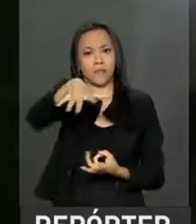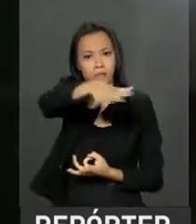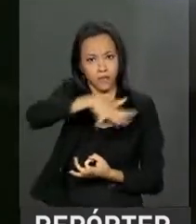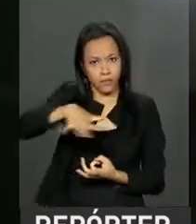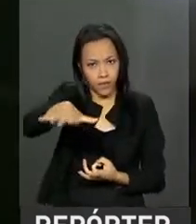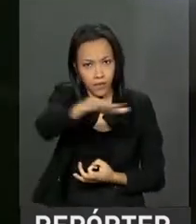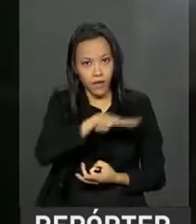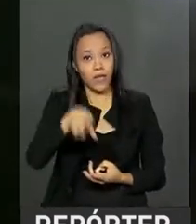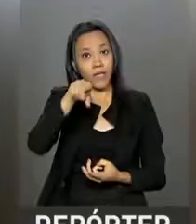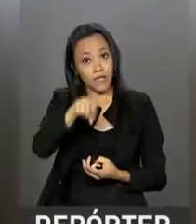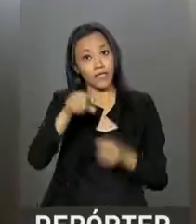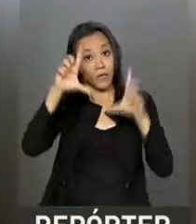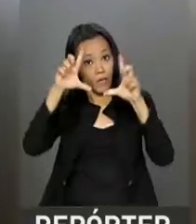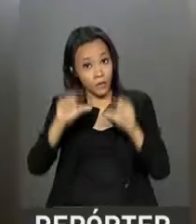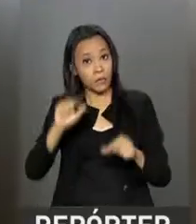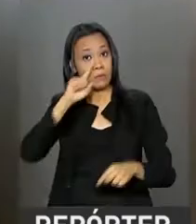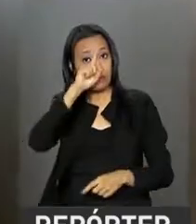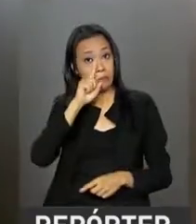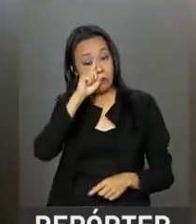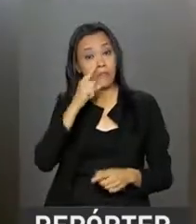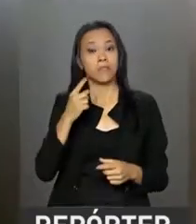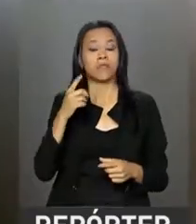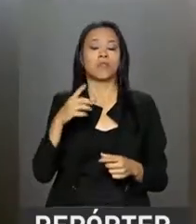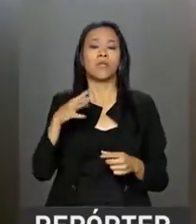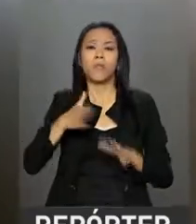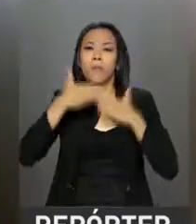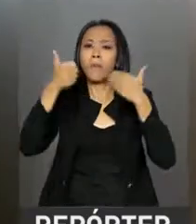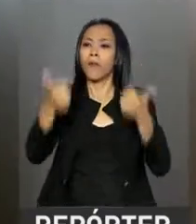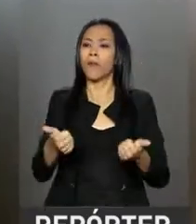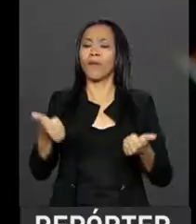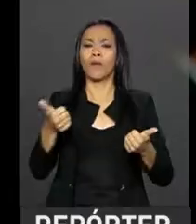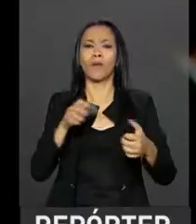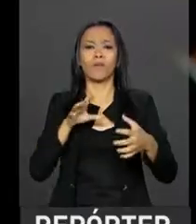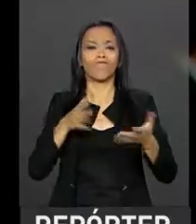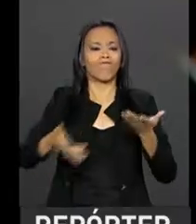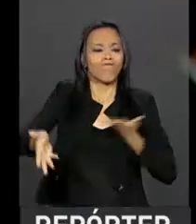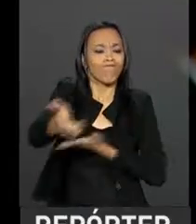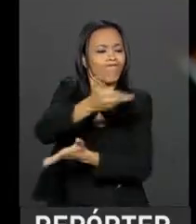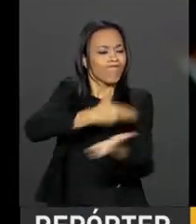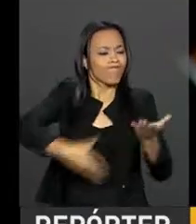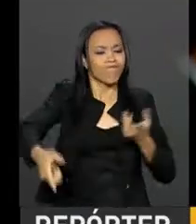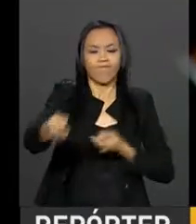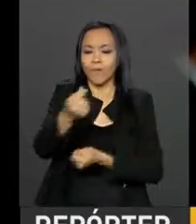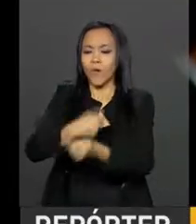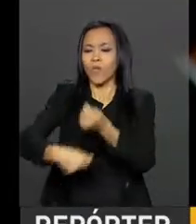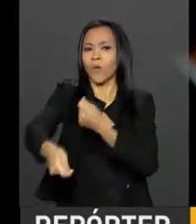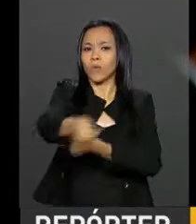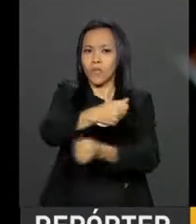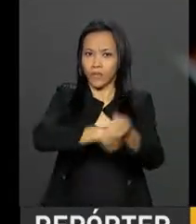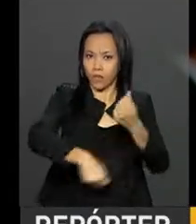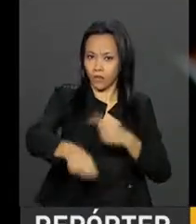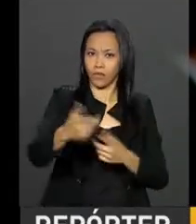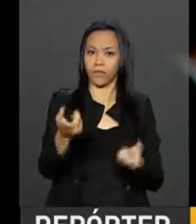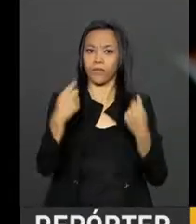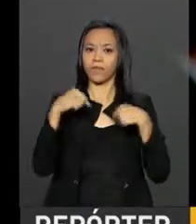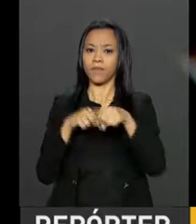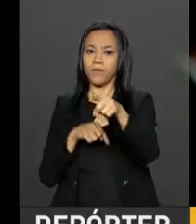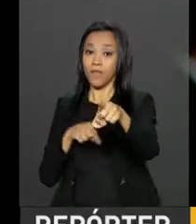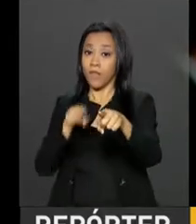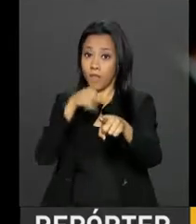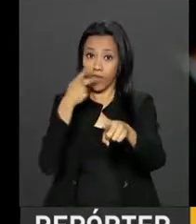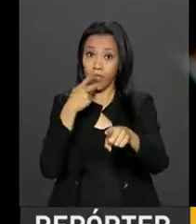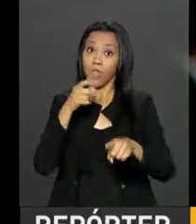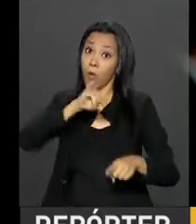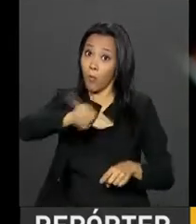medida reduz riscos e melhora o ambiente de negócios é uma oportunidade rara que o brasil tem pra se